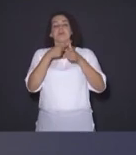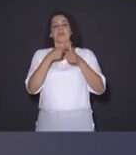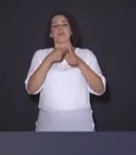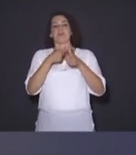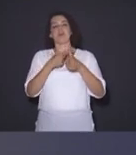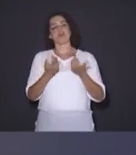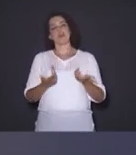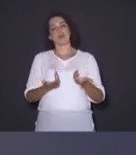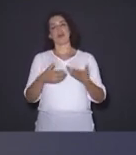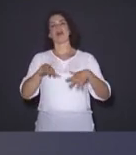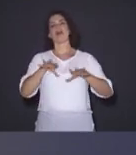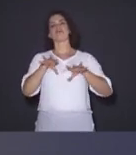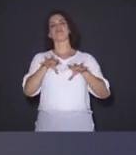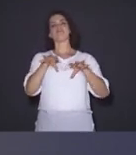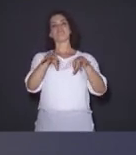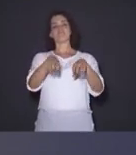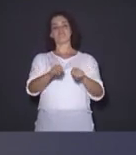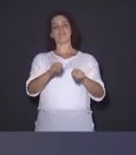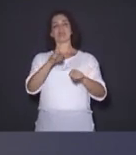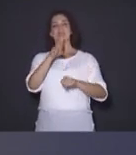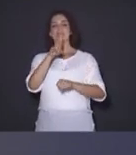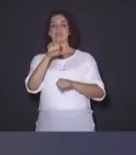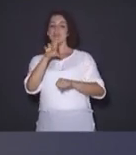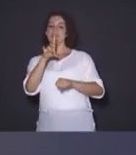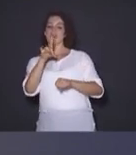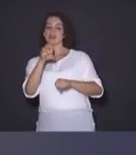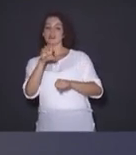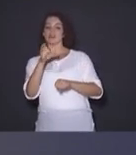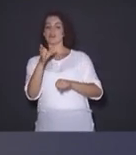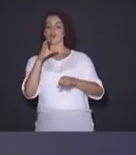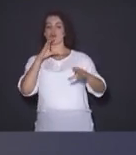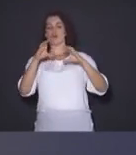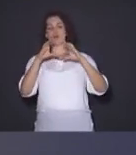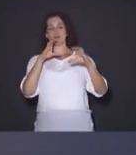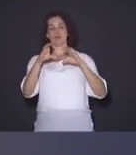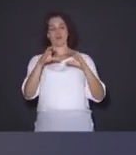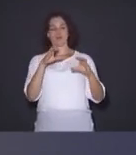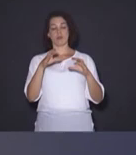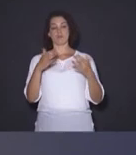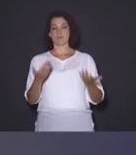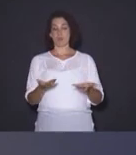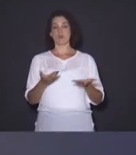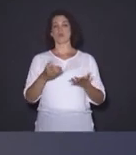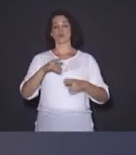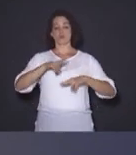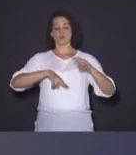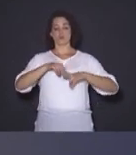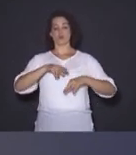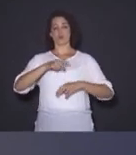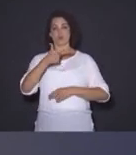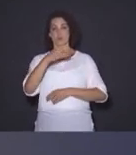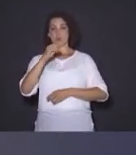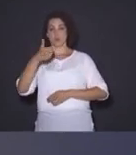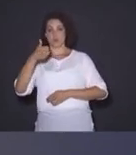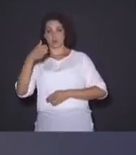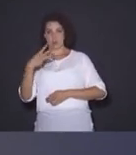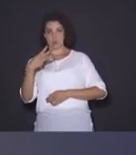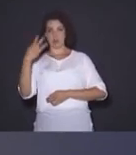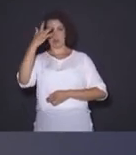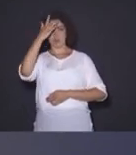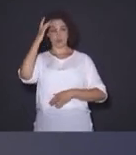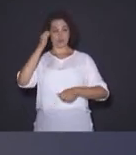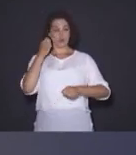redes de comunicação essa faixa é muito bacana em junho de 2013 quando a meninada foi pra rua diz